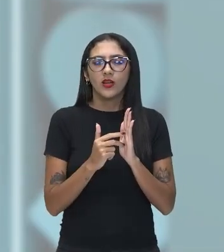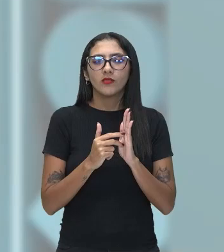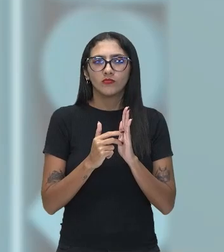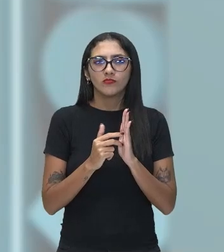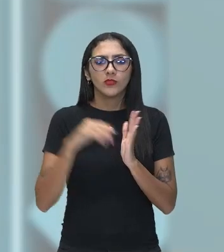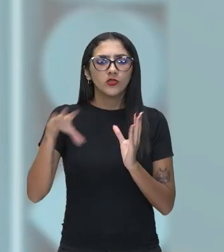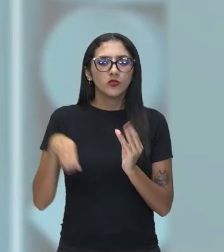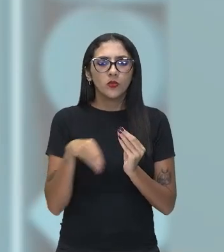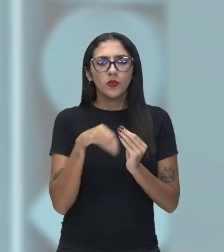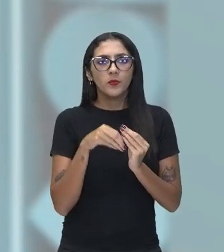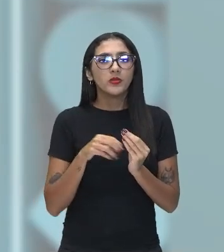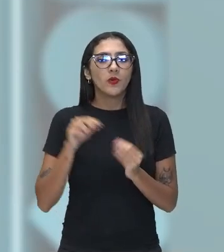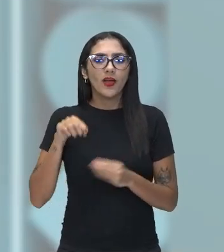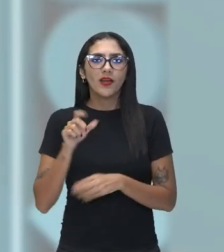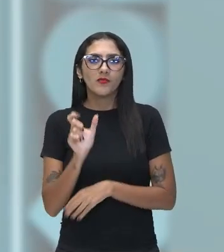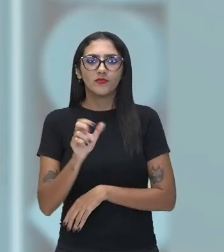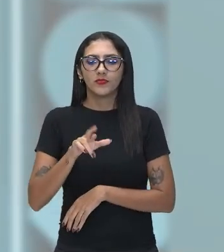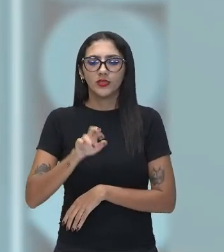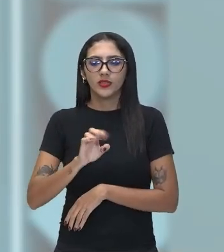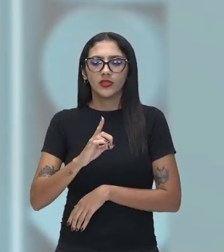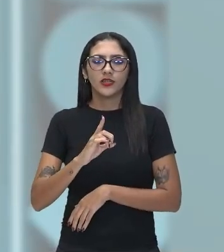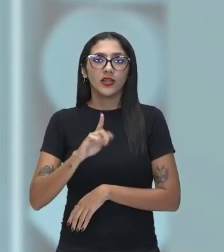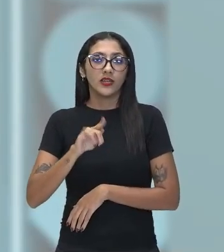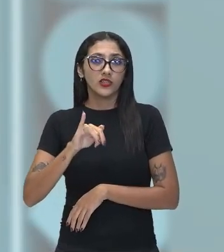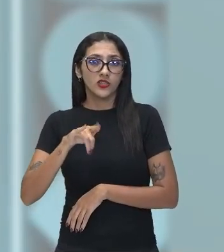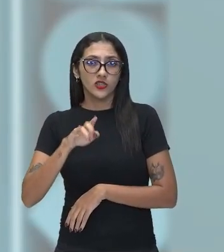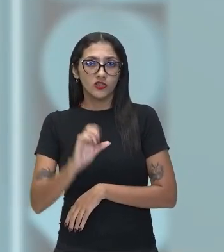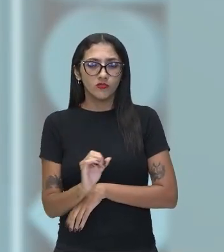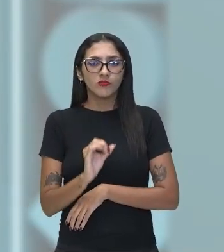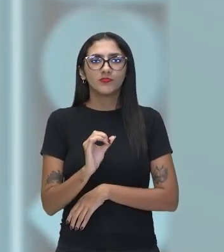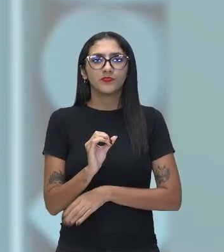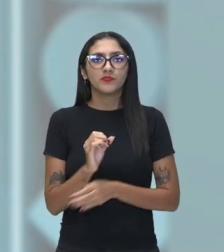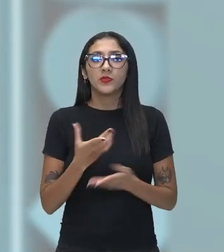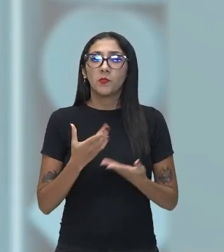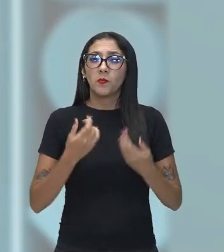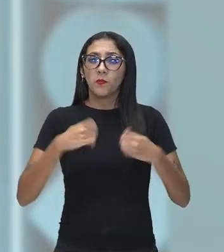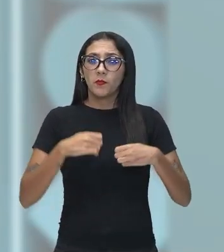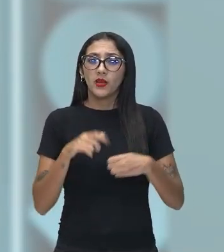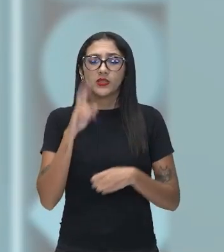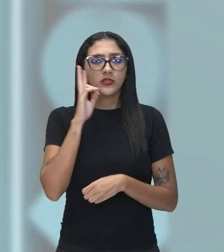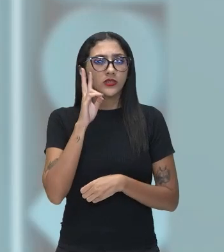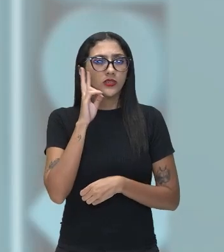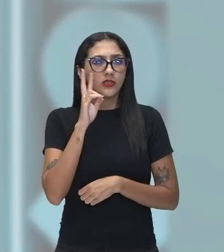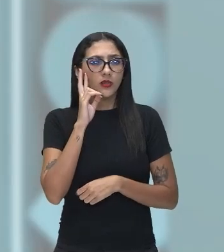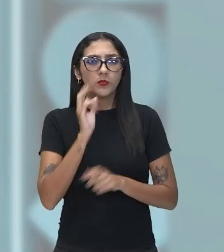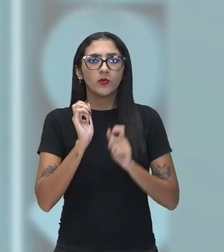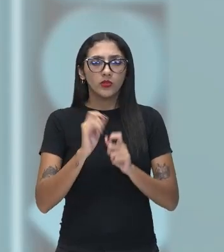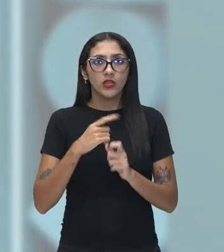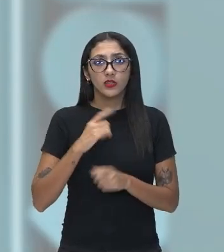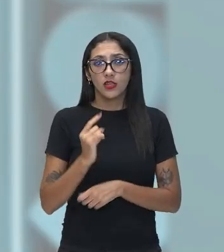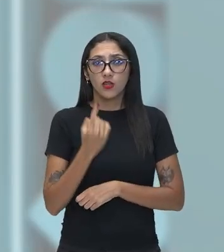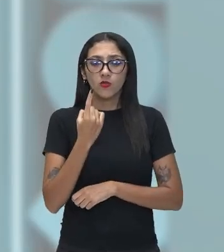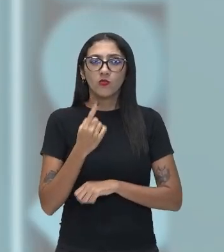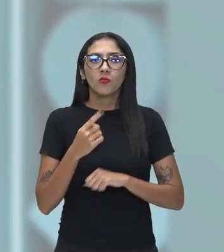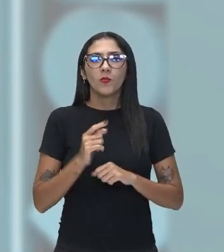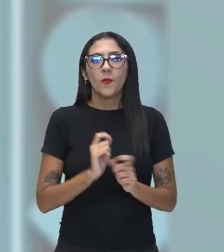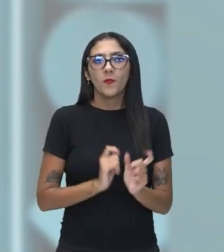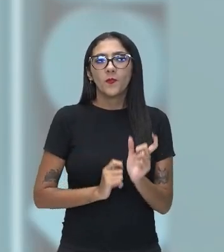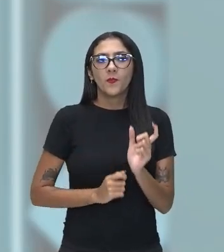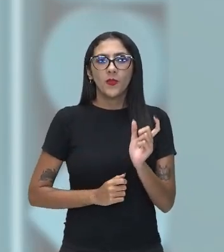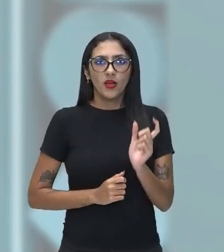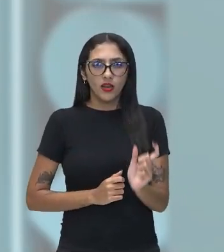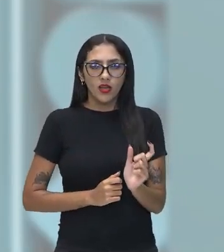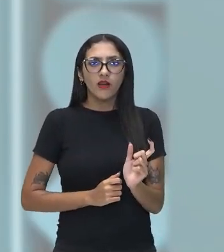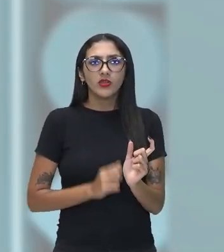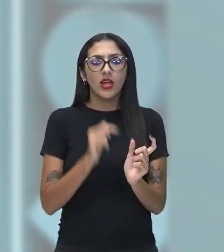termo regido. Quando a gente pensa na regência, pessoal, nós temos que lembrar sempre que nós vamos ter um verbo não, vamos ter